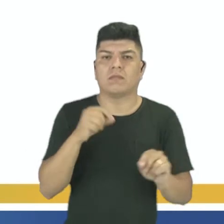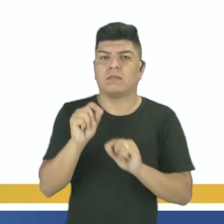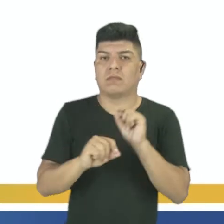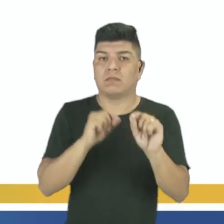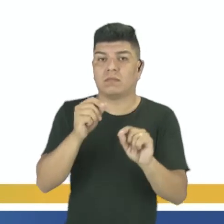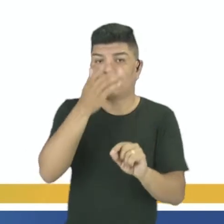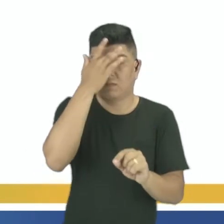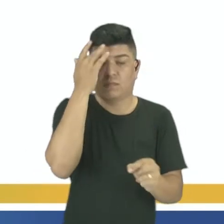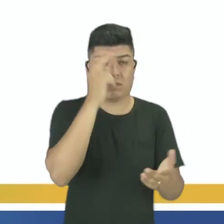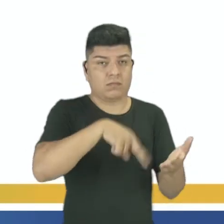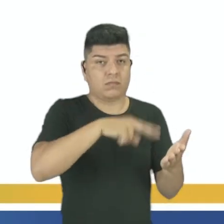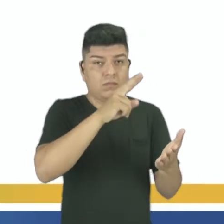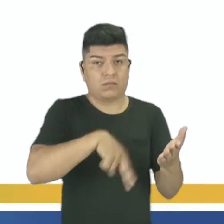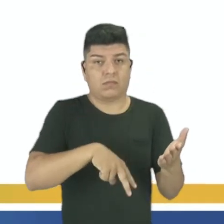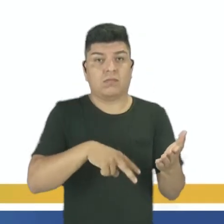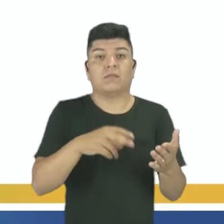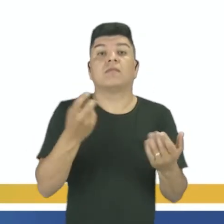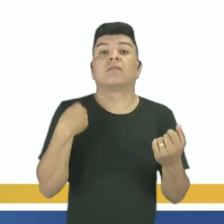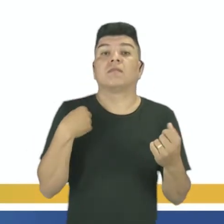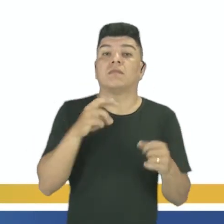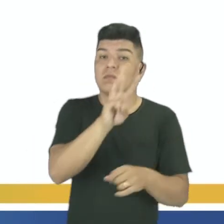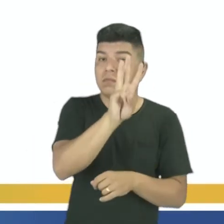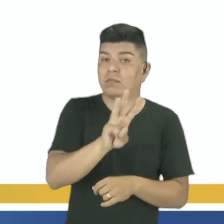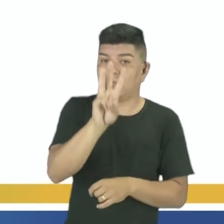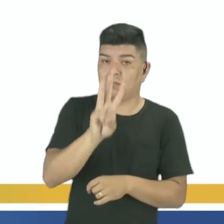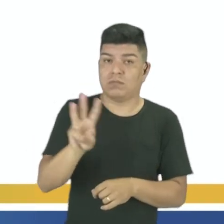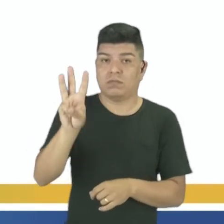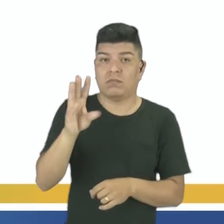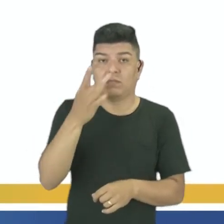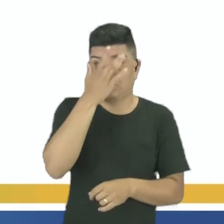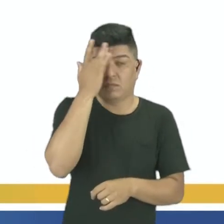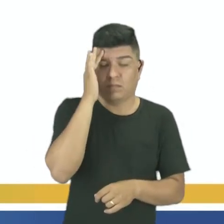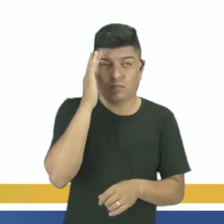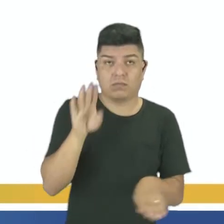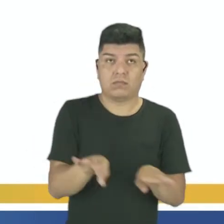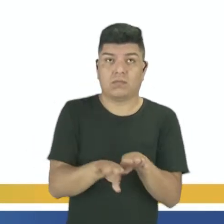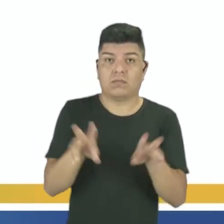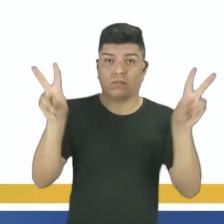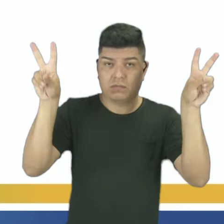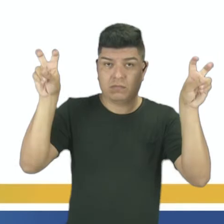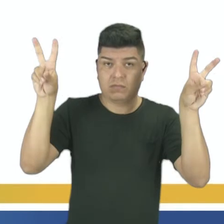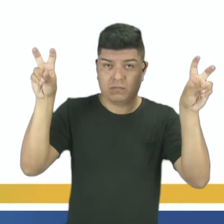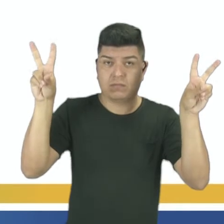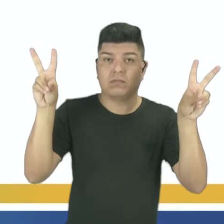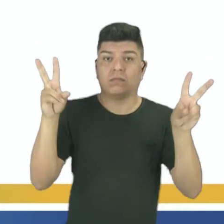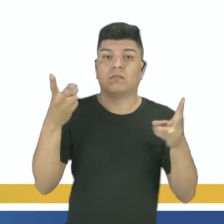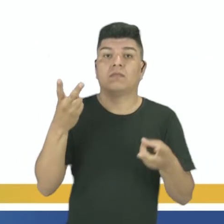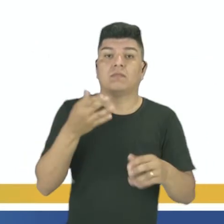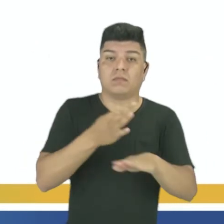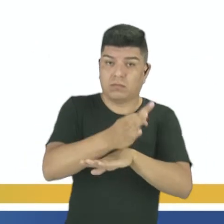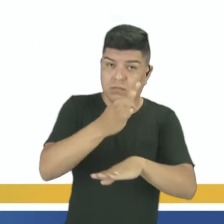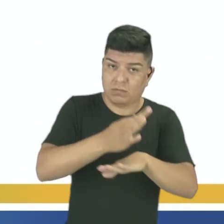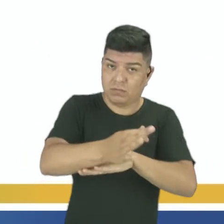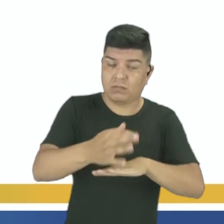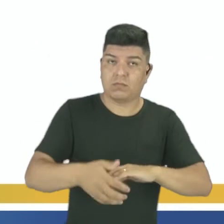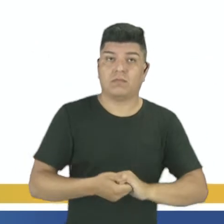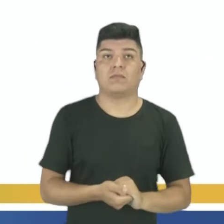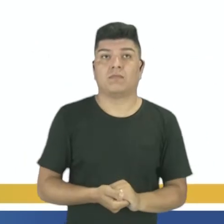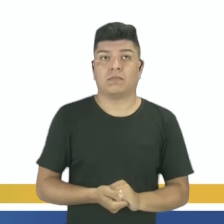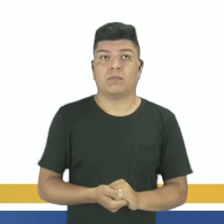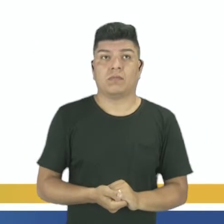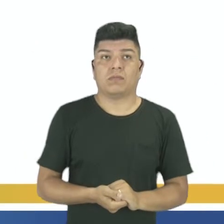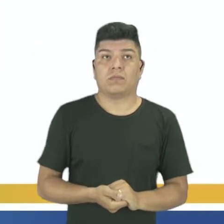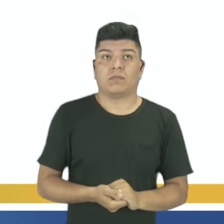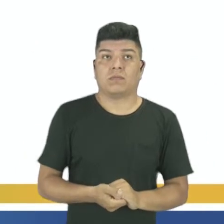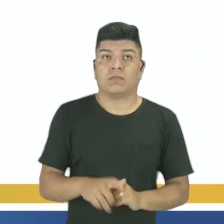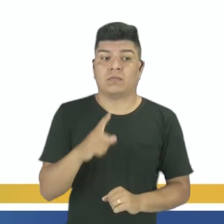dessa reportagem são leitores do site e aqueles que se interessam pelo tema fake news. Aí nós temos